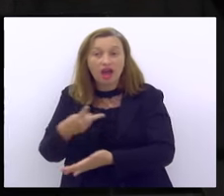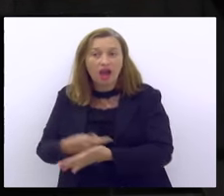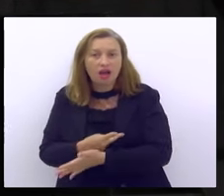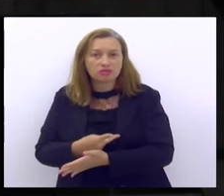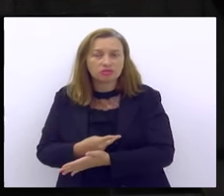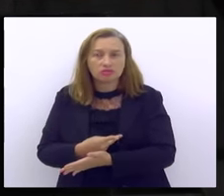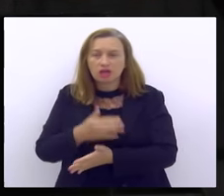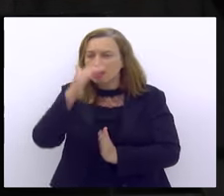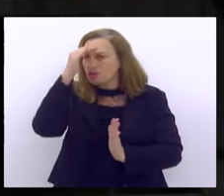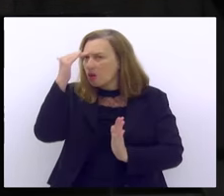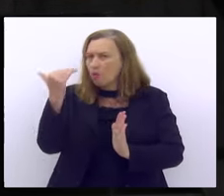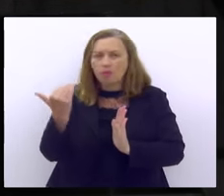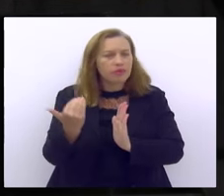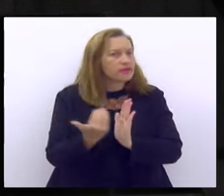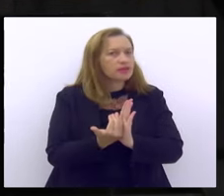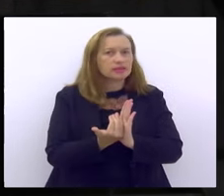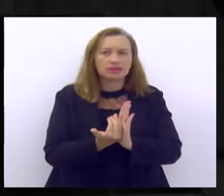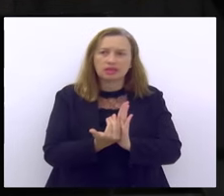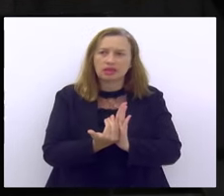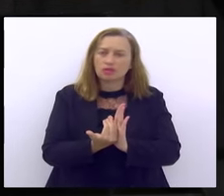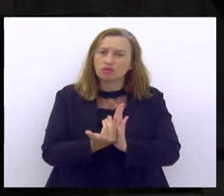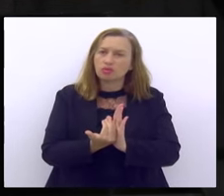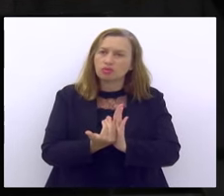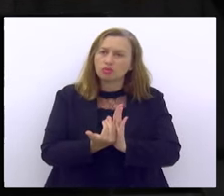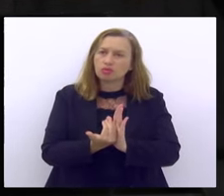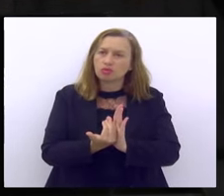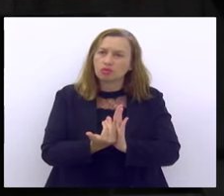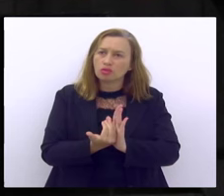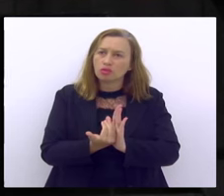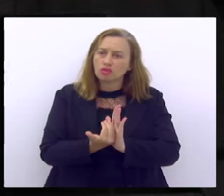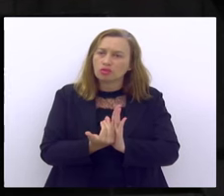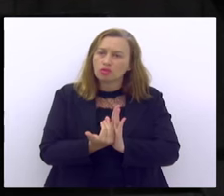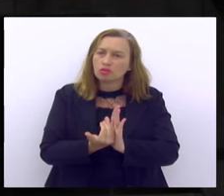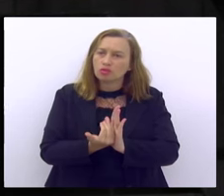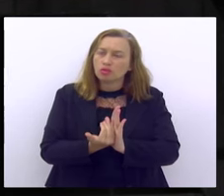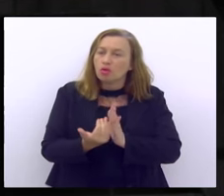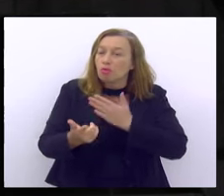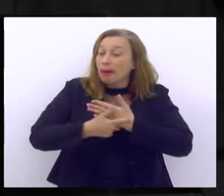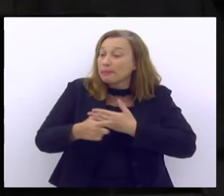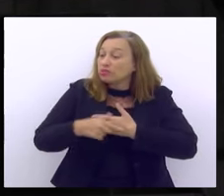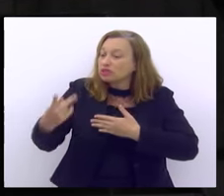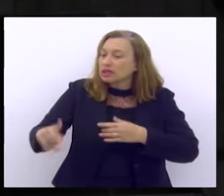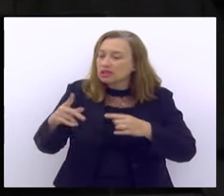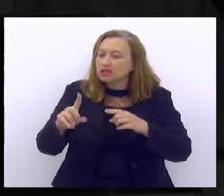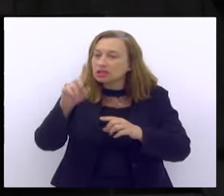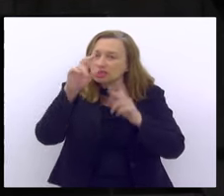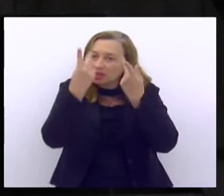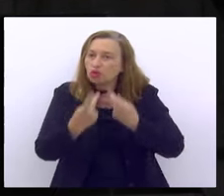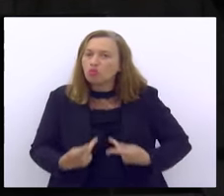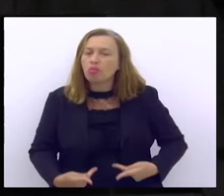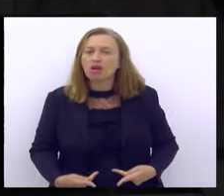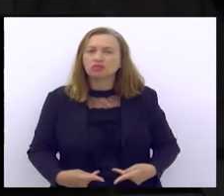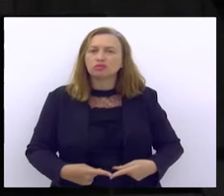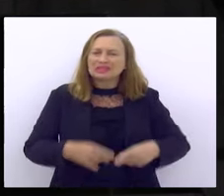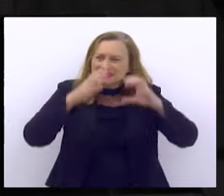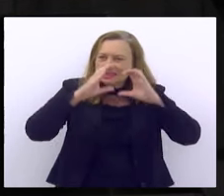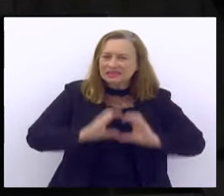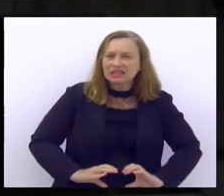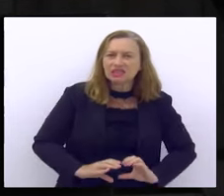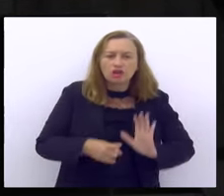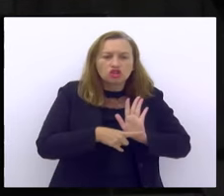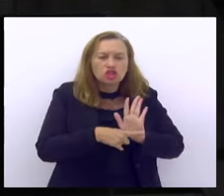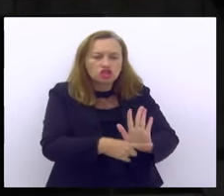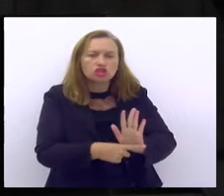cumpriu o exercício dele de ser humano, de cidadão, de socorrer